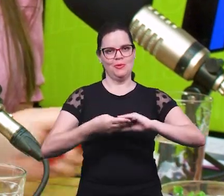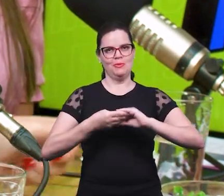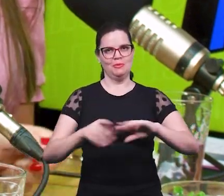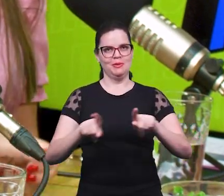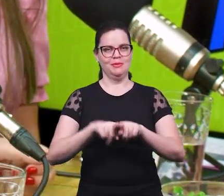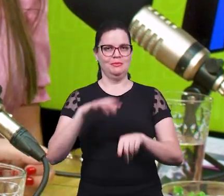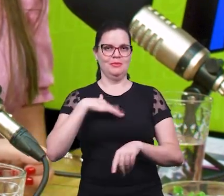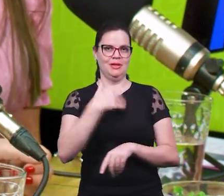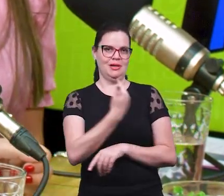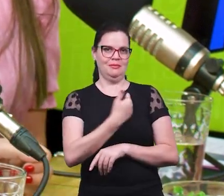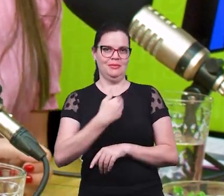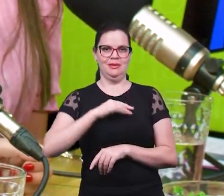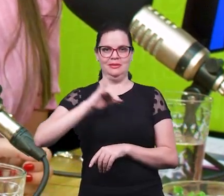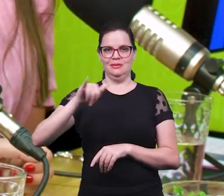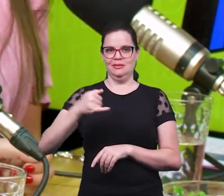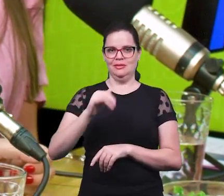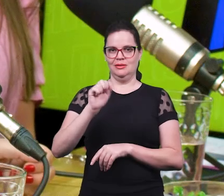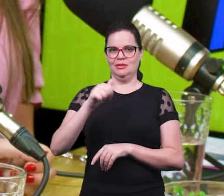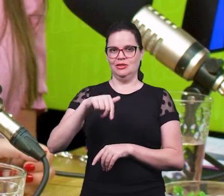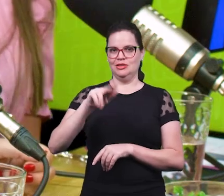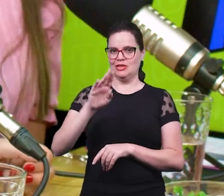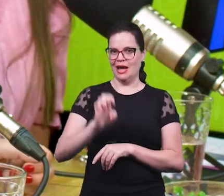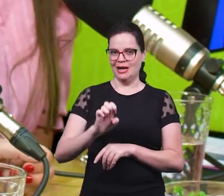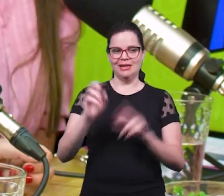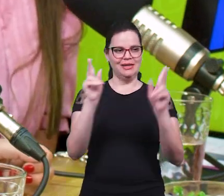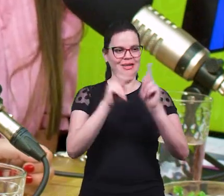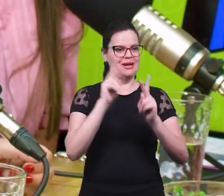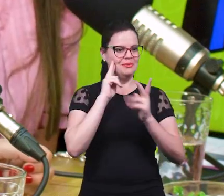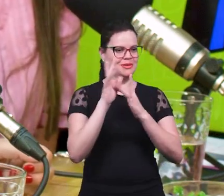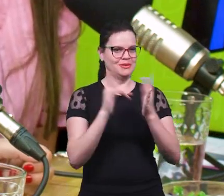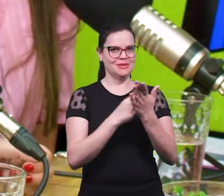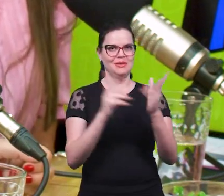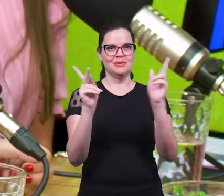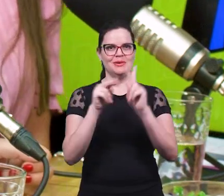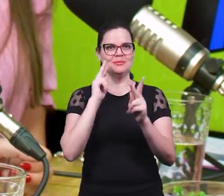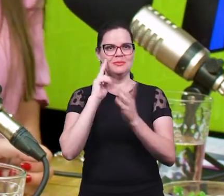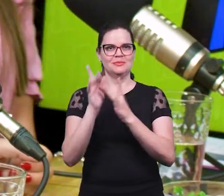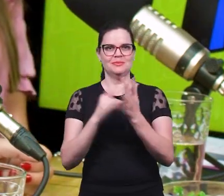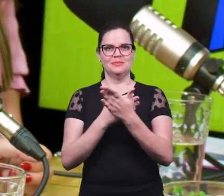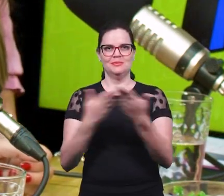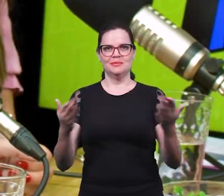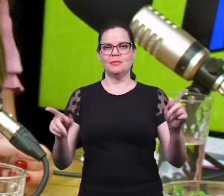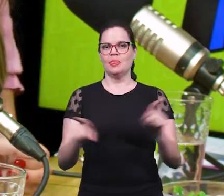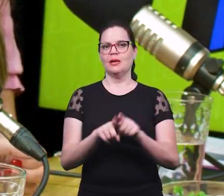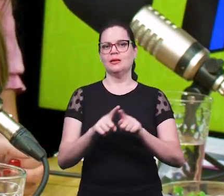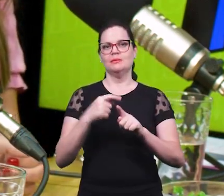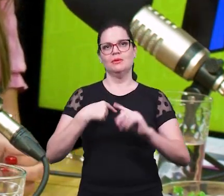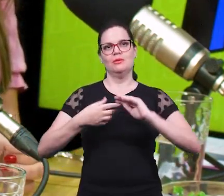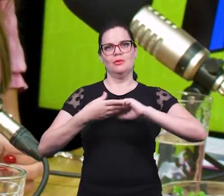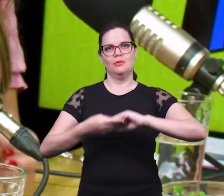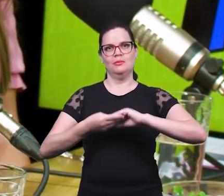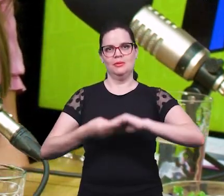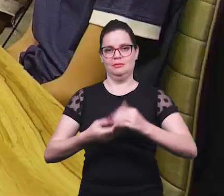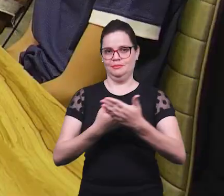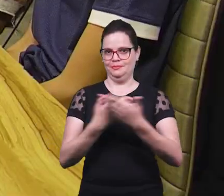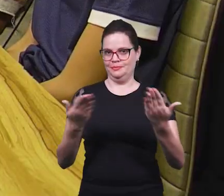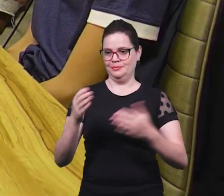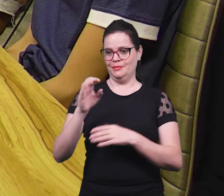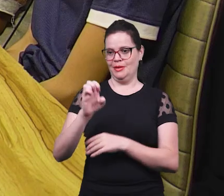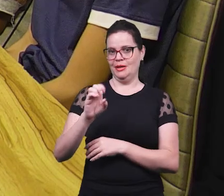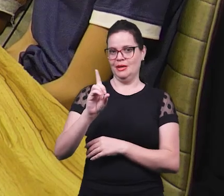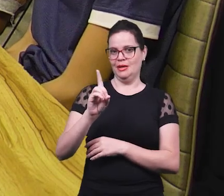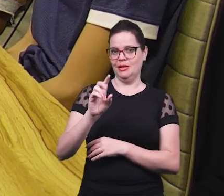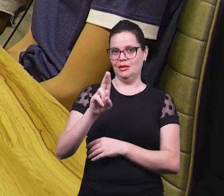também minha colega Jaque. Paz do Senhor, Jaque. A paz do Senhor, Vanessa, tudo bom? Tudo bem. Quero cumprimentar também o